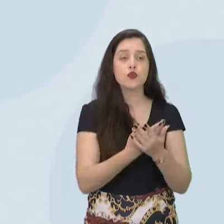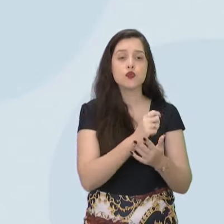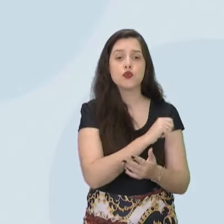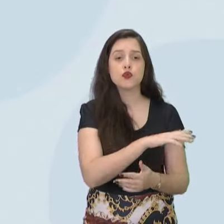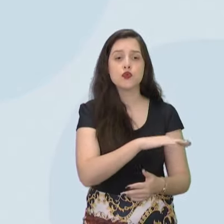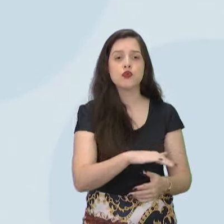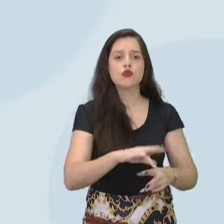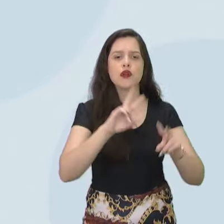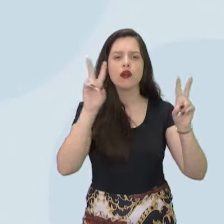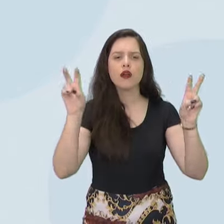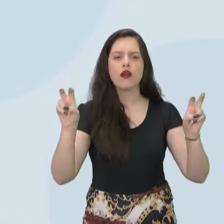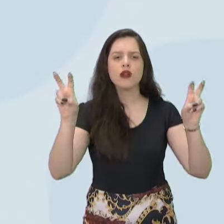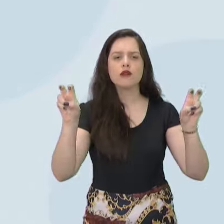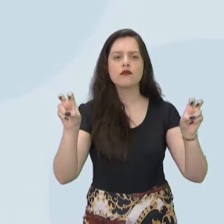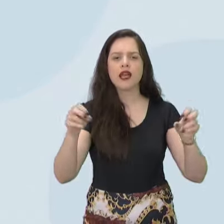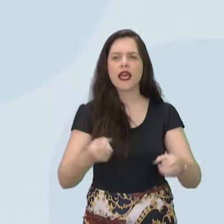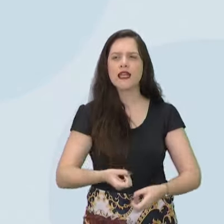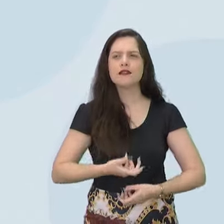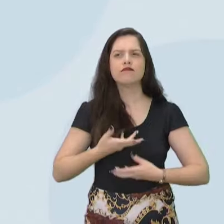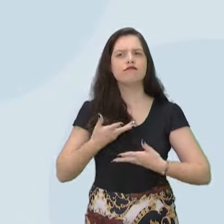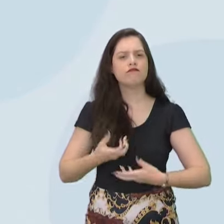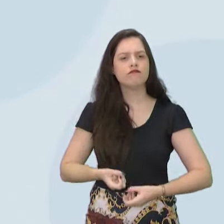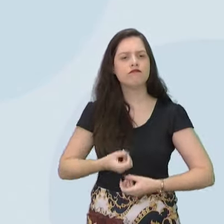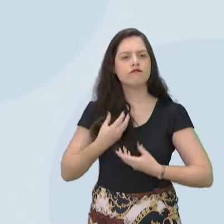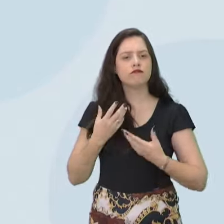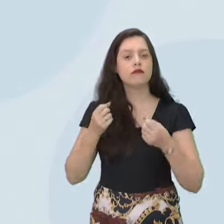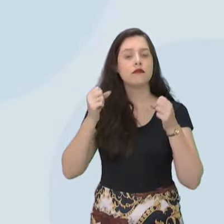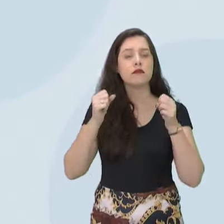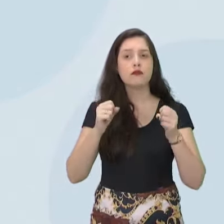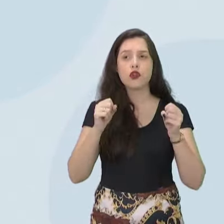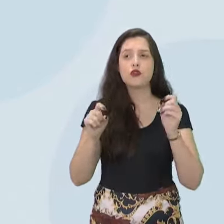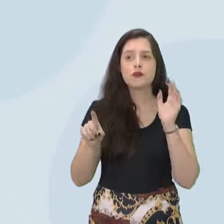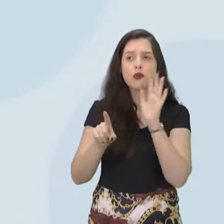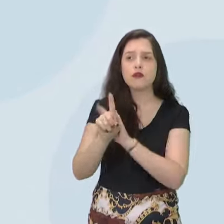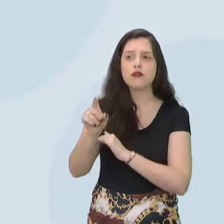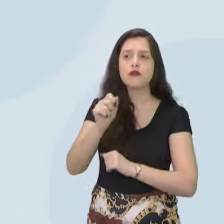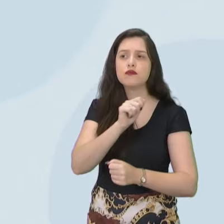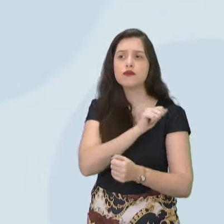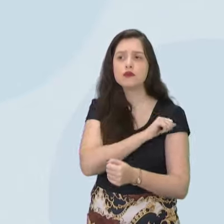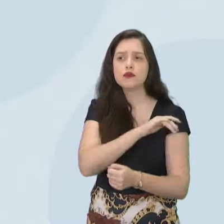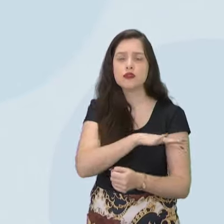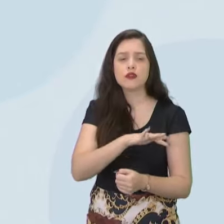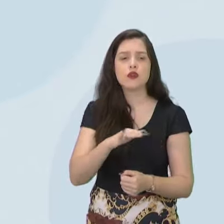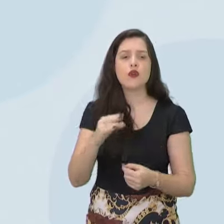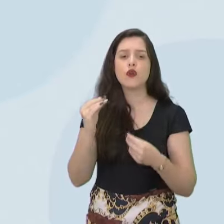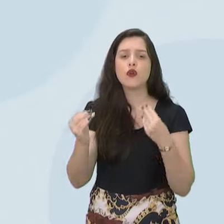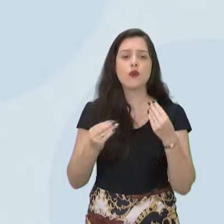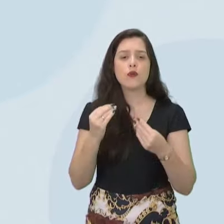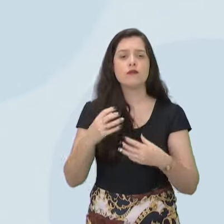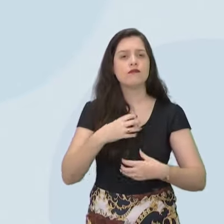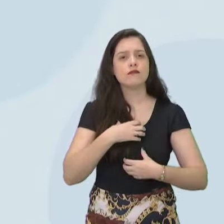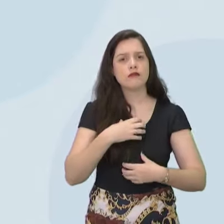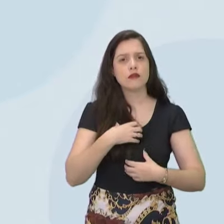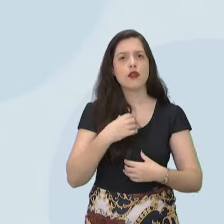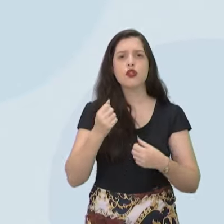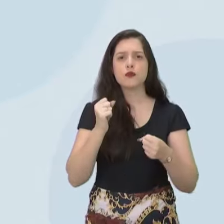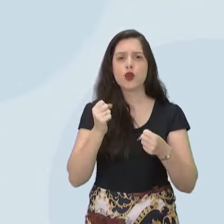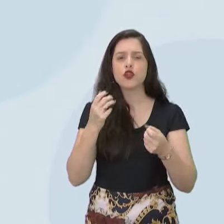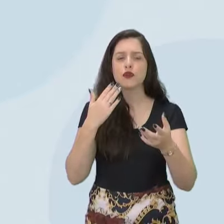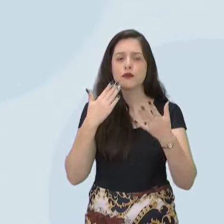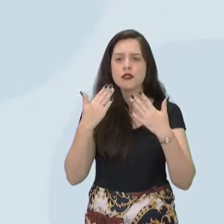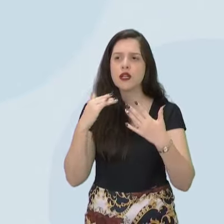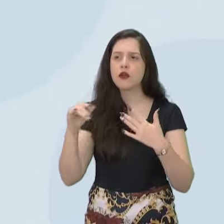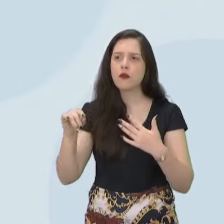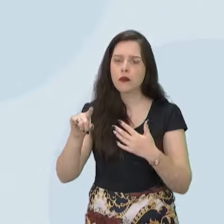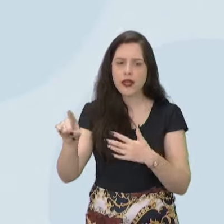a relação com as expressões, né? Então, a gente pode perguntar para os estudantes, a introdução, pessoal, é sempre uma sondagem, tá? Então, a gente pode começar perguntando para os